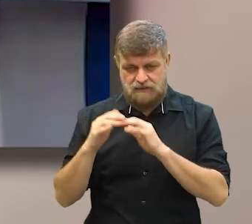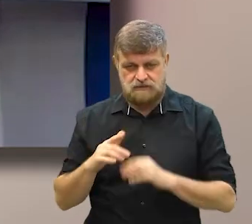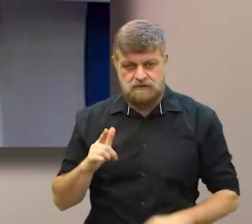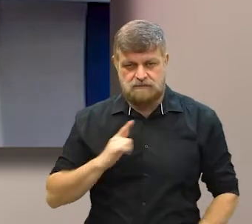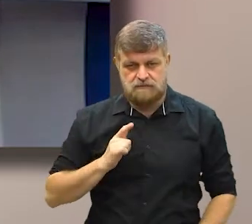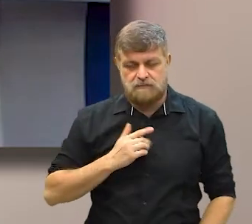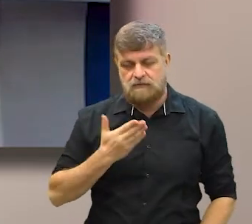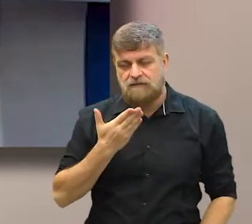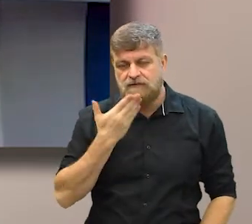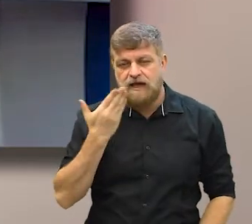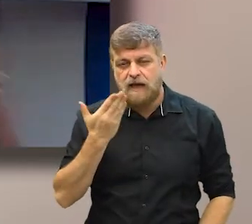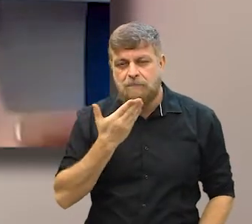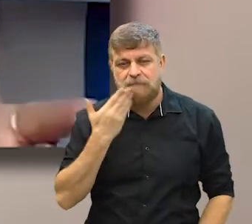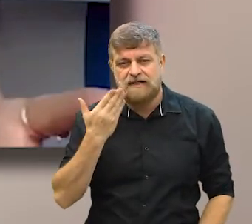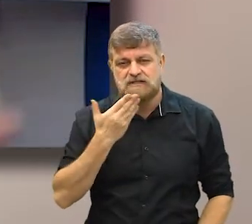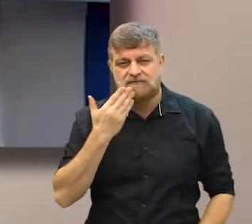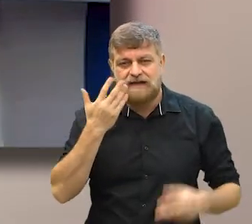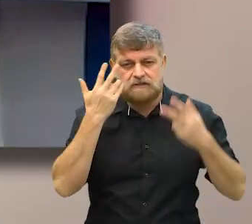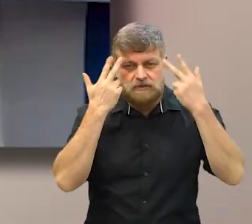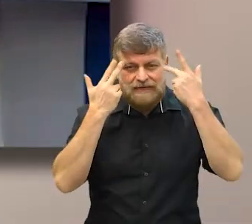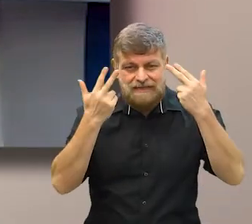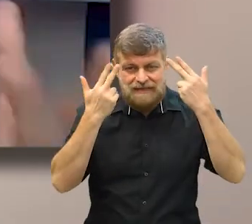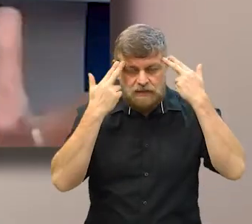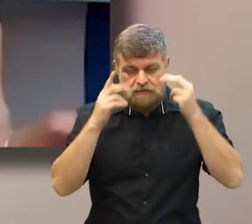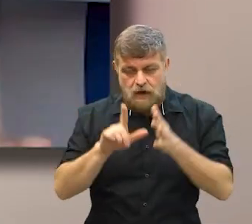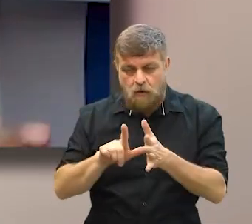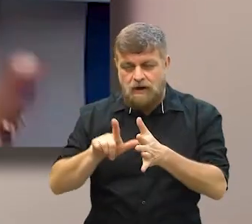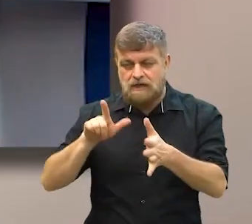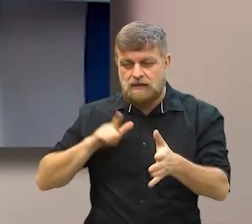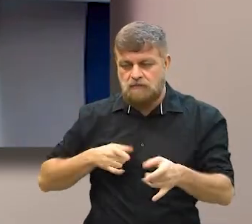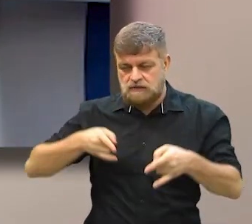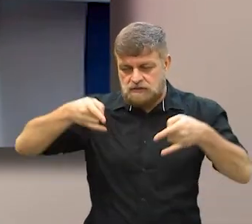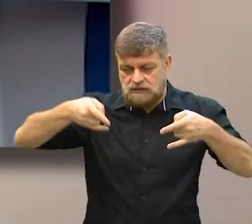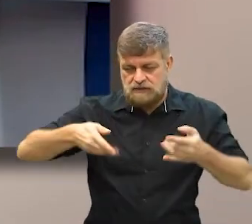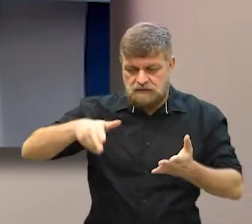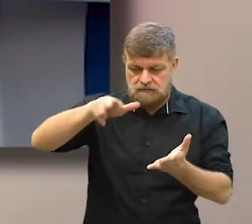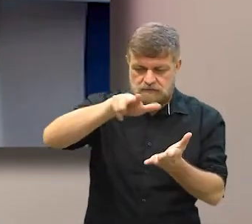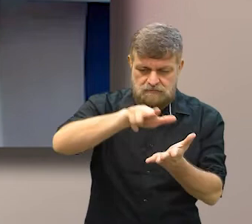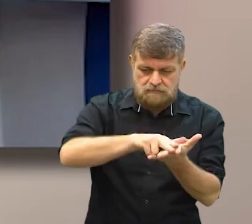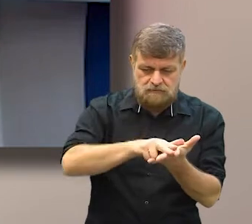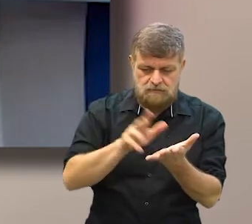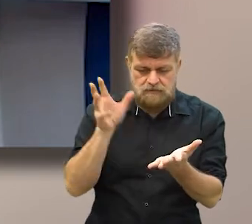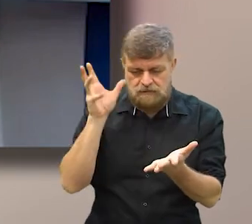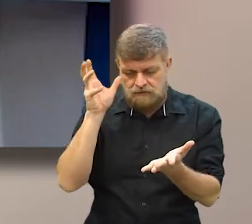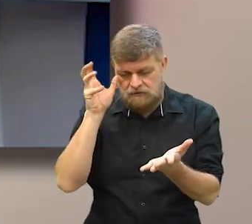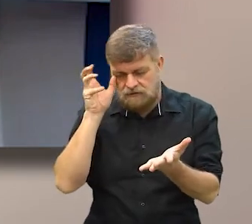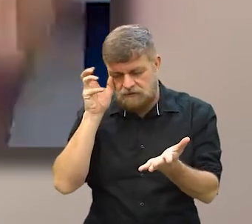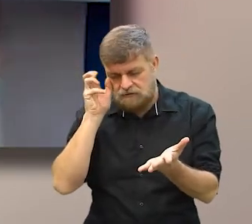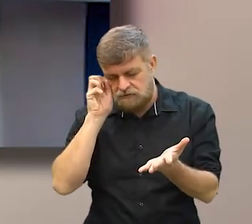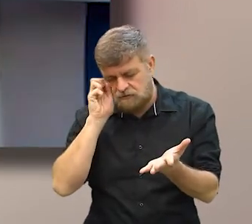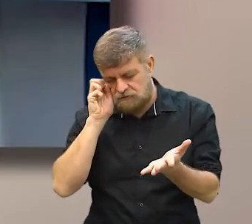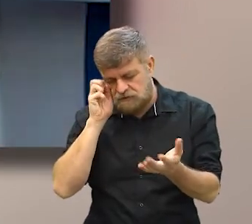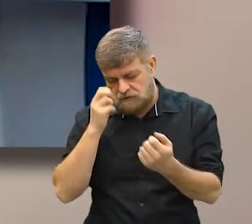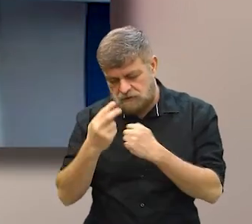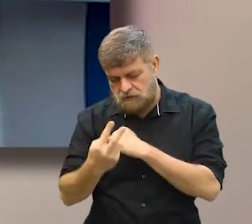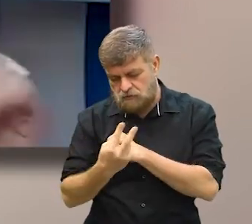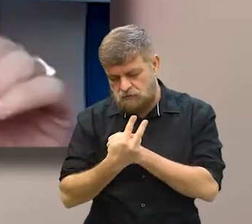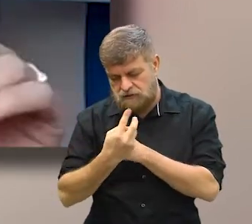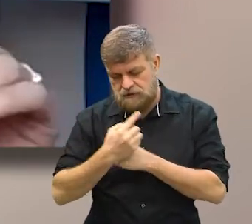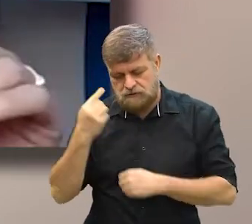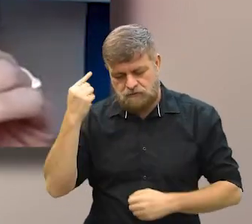cada vez mais fácil e natural. Antes de dormir, você cuidar